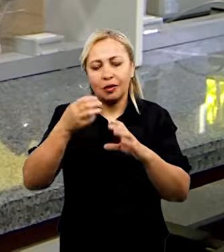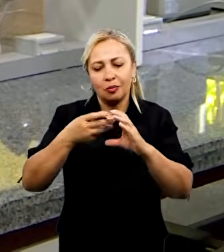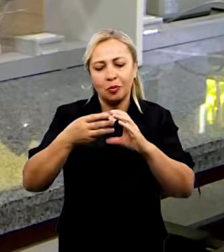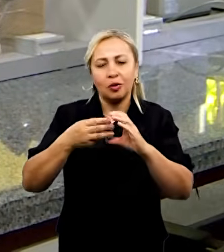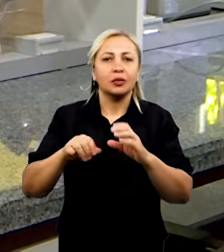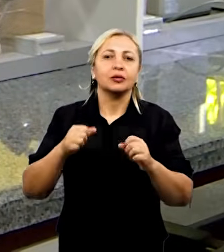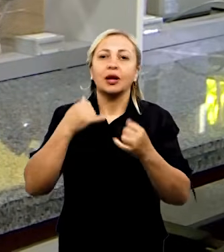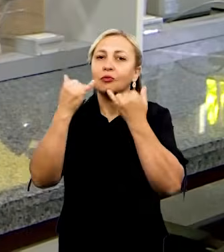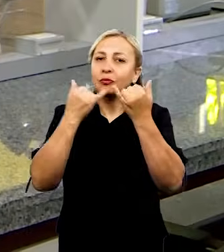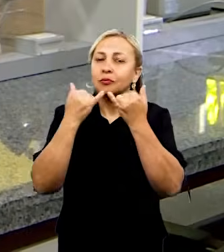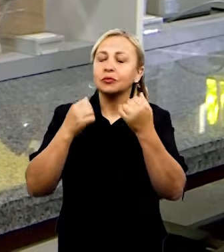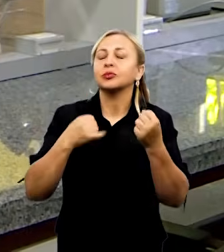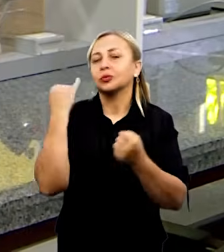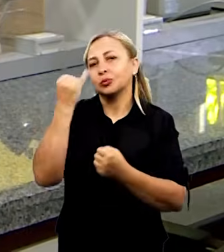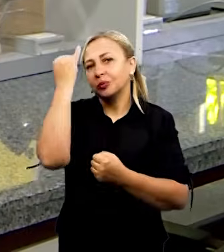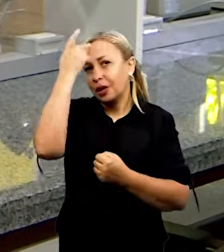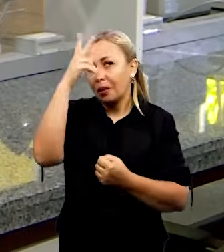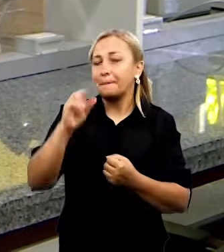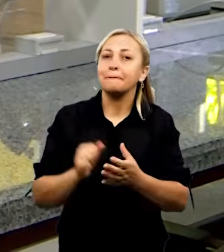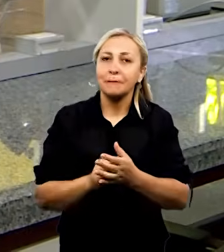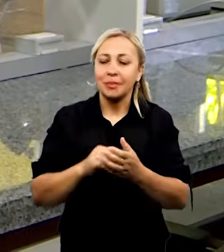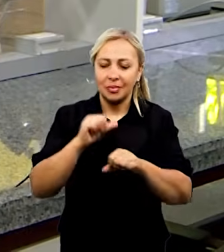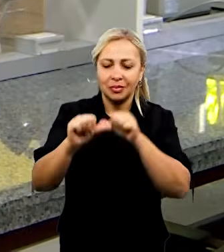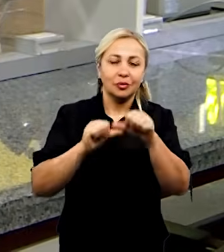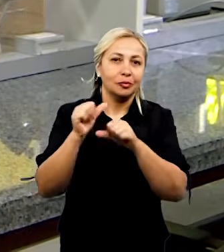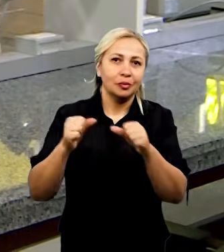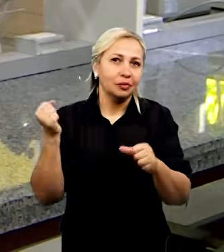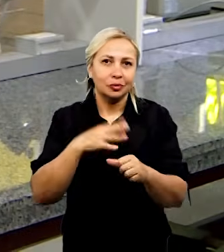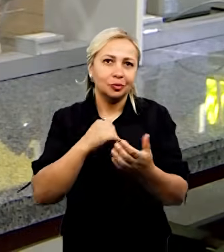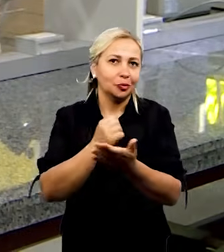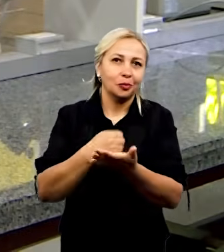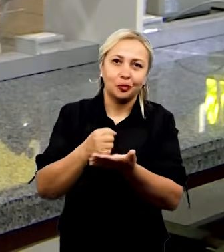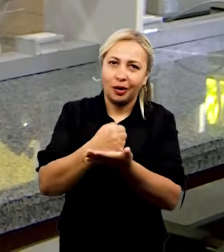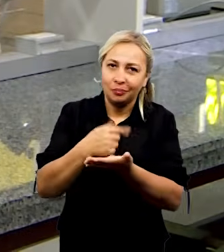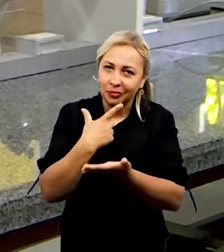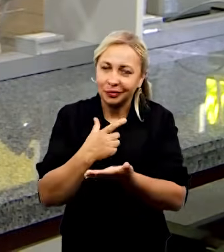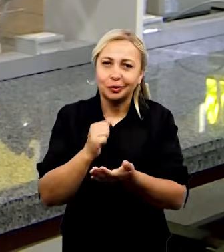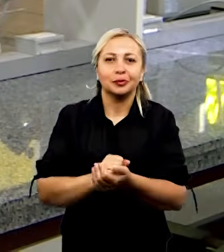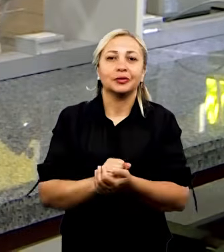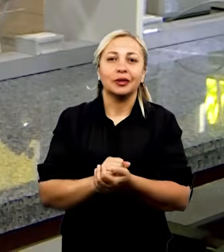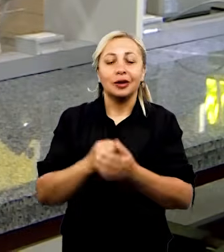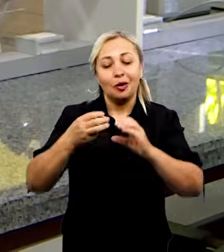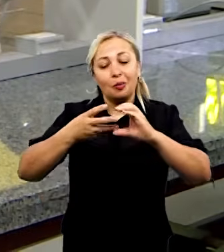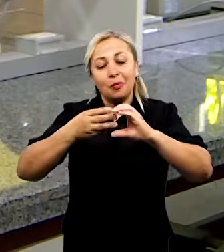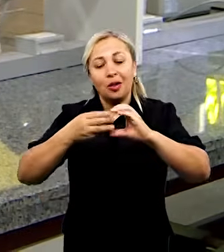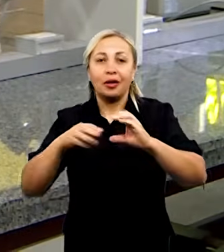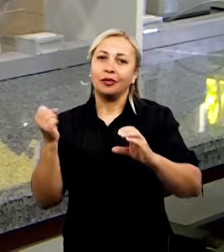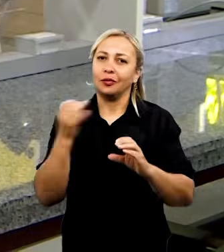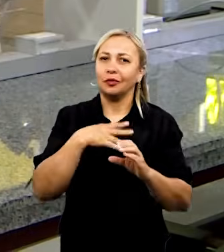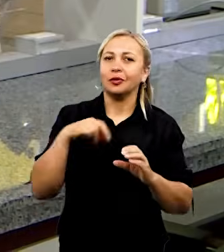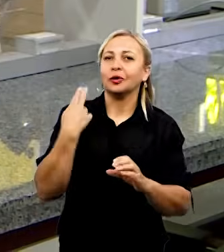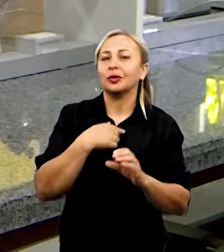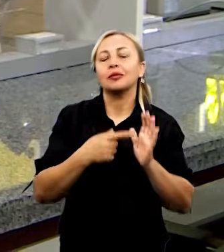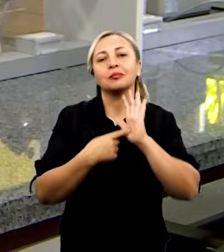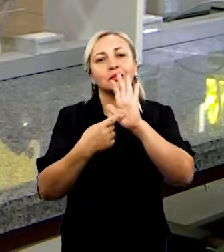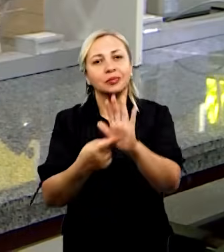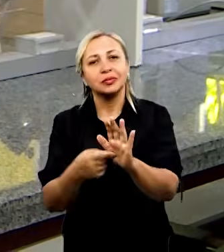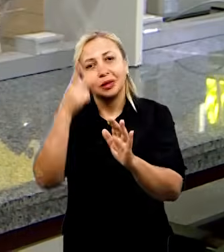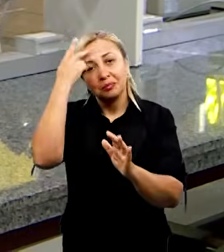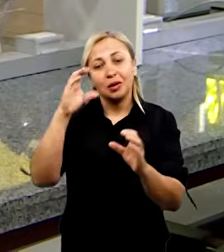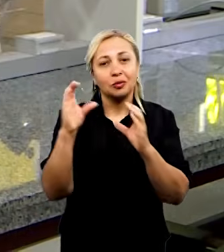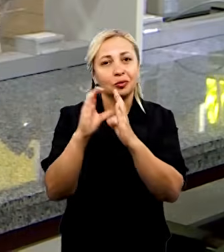dessas moléculas, que são informações fundamentais para o desenvolvimento de novos medicamentos. Uma nova molécula que a gente venha